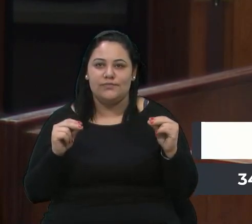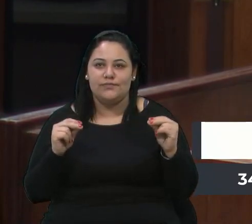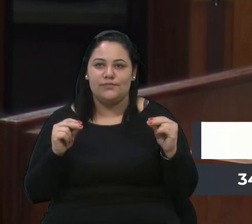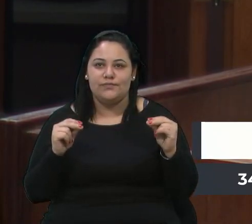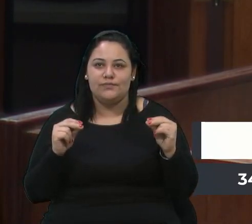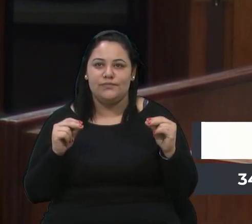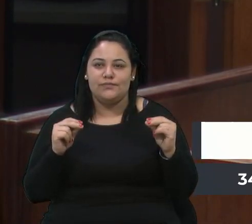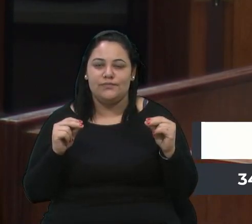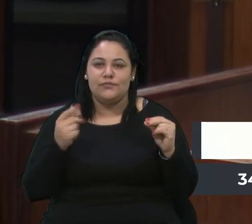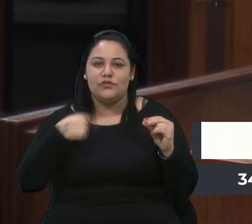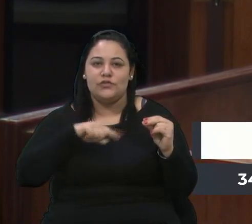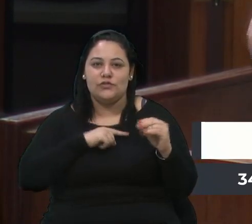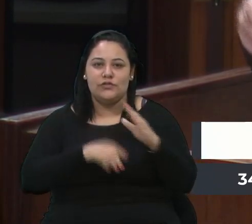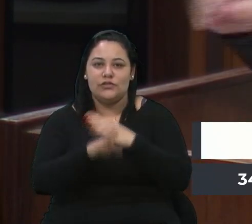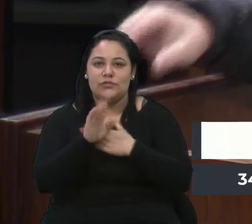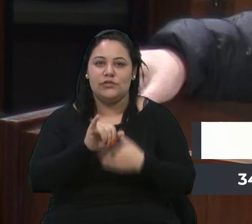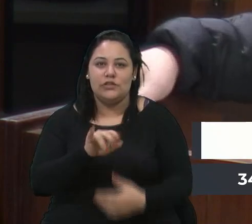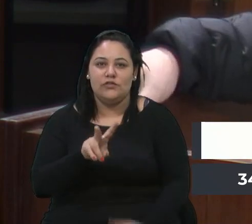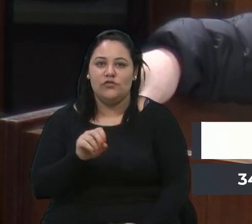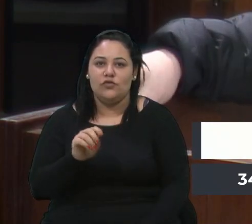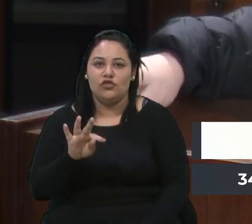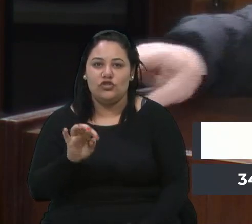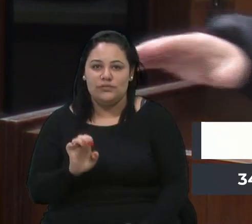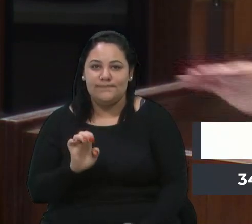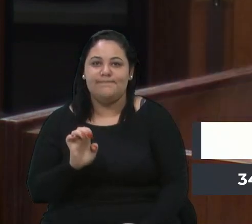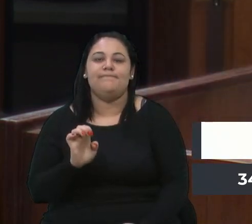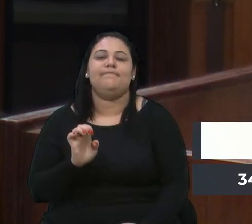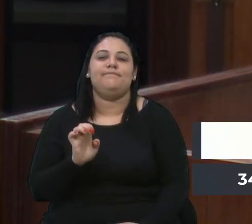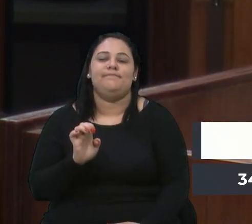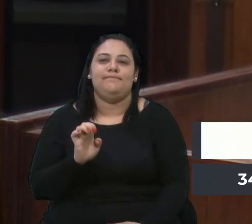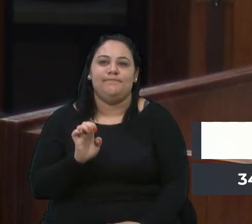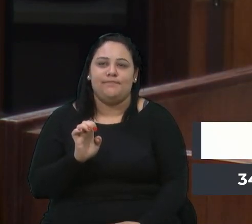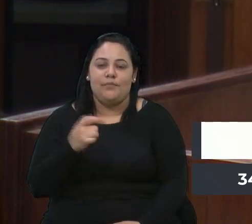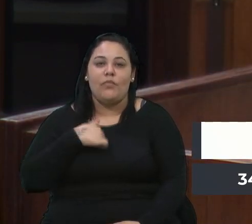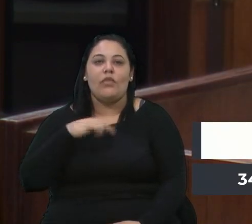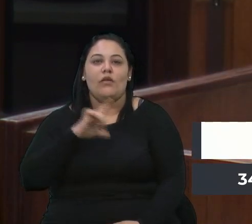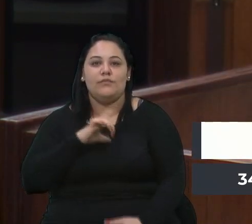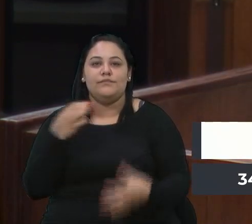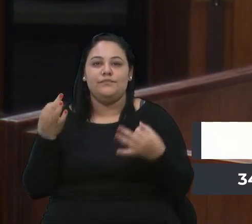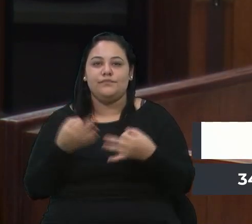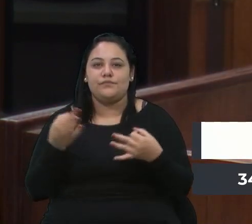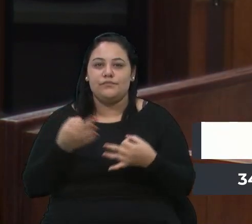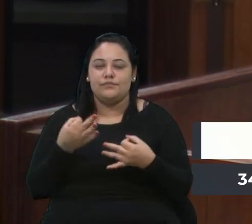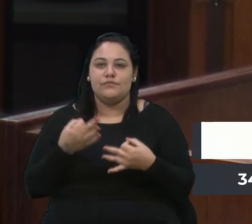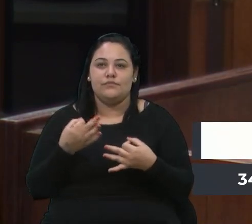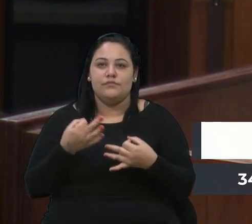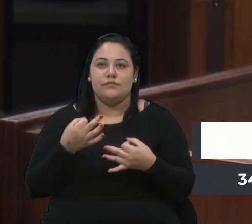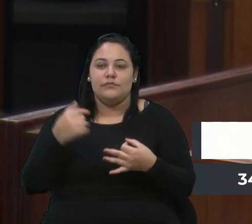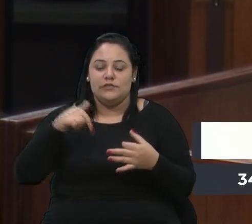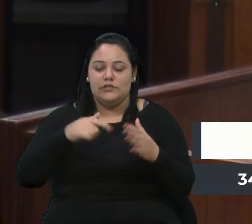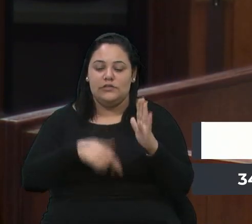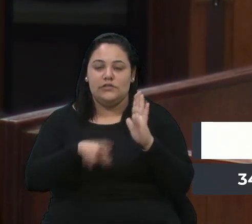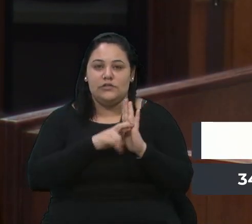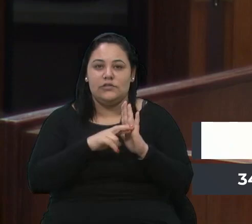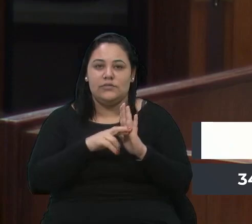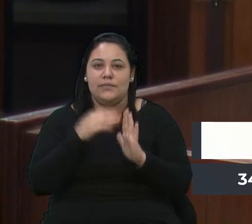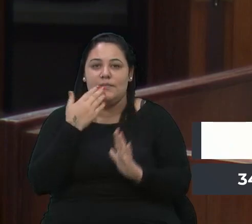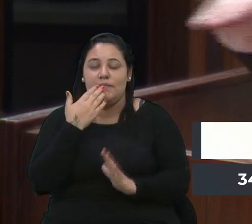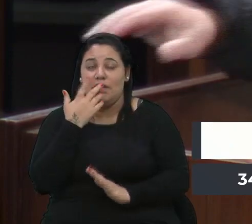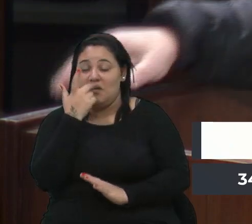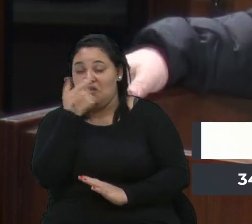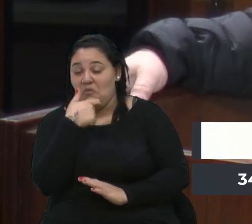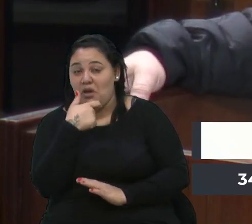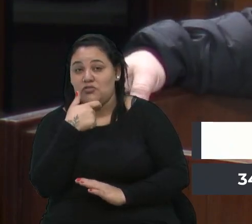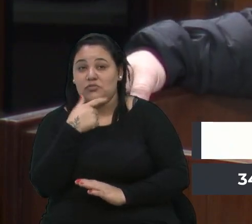as empresas e tenho certeza absoluta que se esse resultado aqui, parece que nas próximas semanas agora, a gente